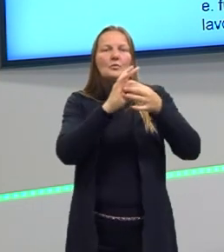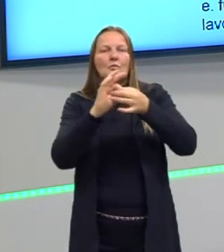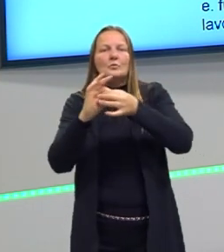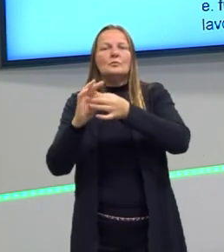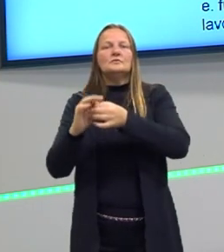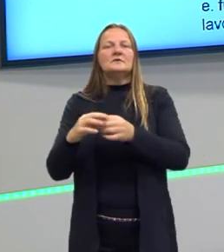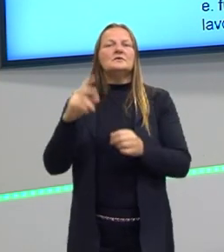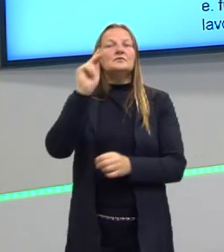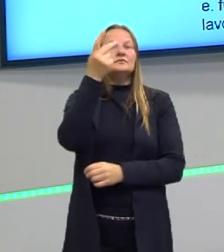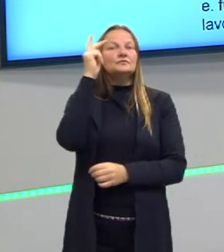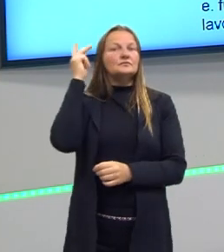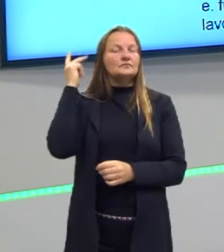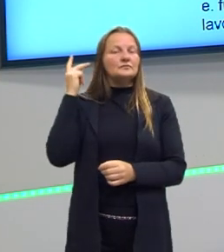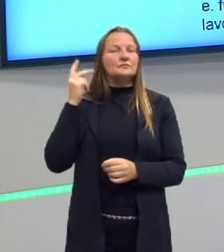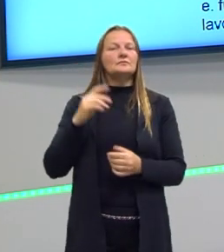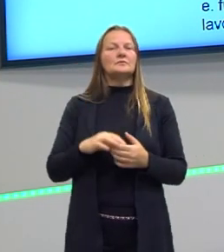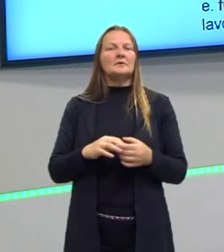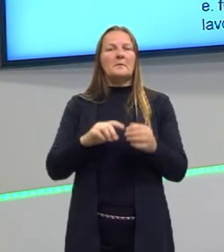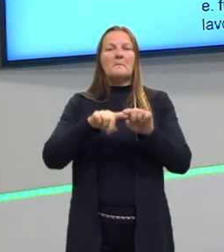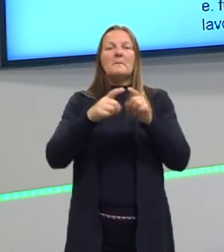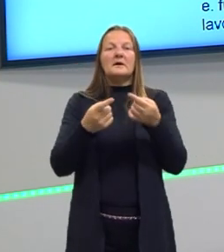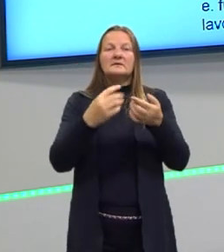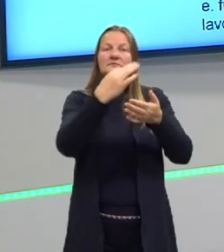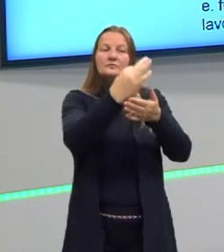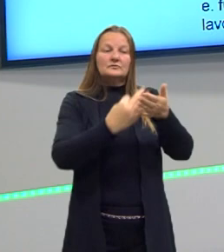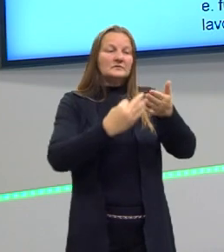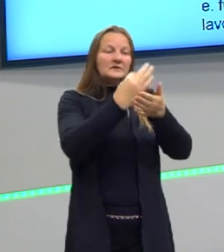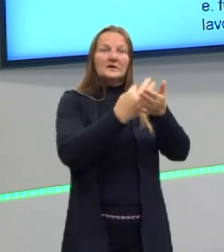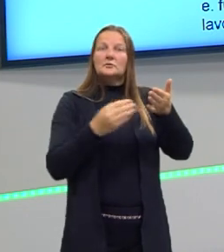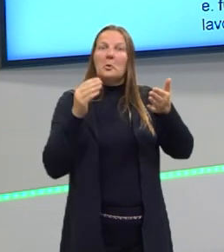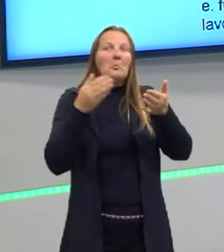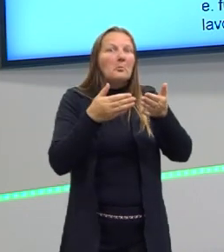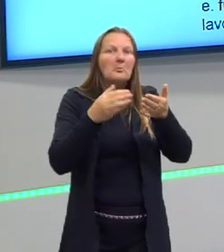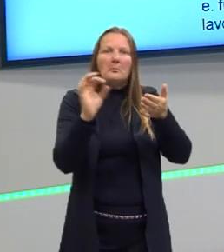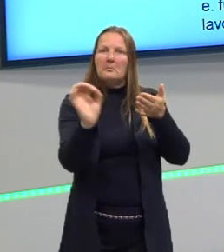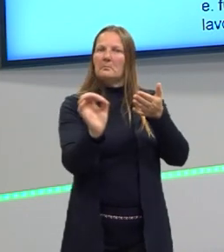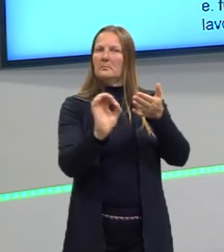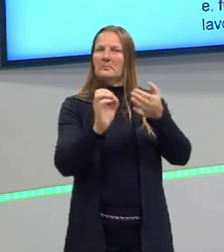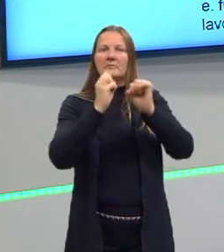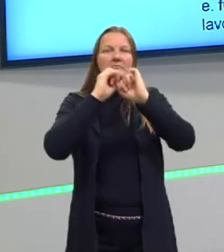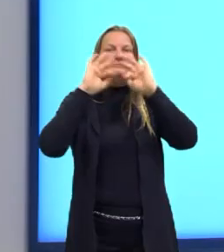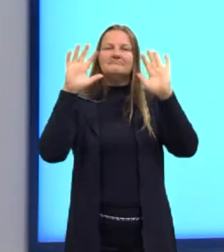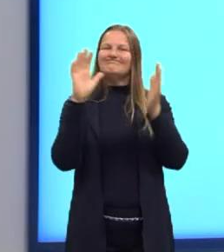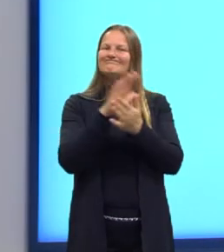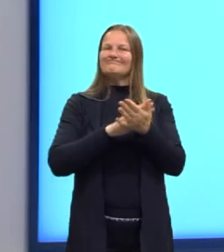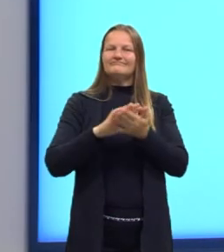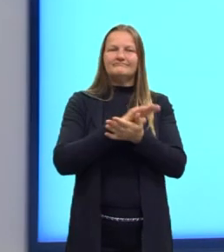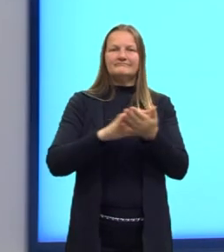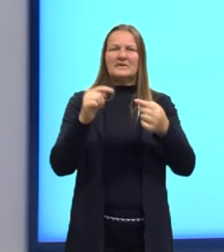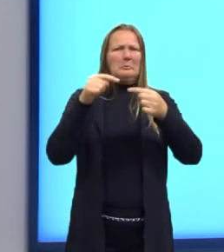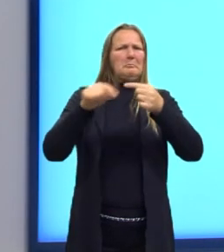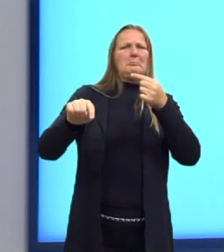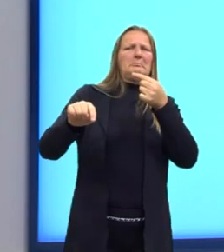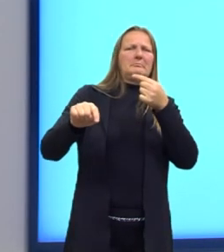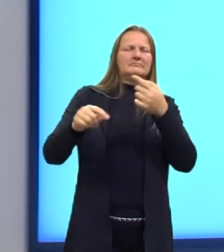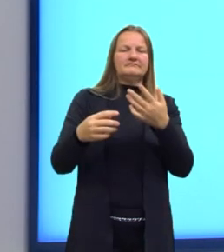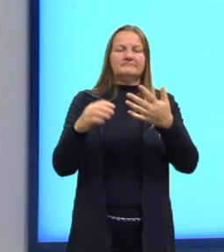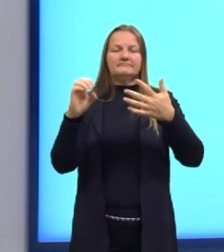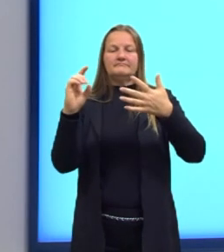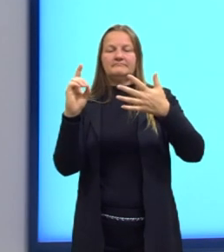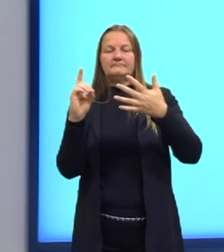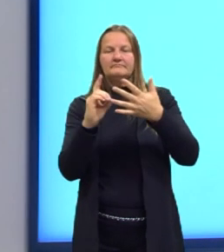sabemos a história do cultivo da cana-de-açúcar o texto não nos esclarecem isso Tá certo